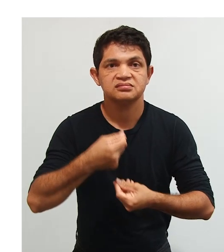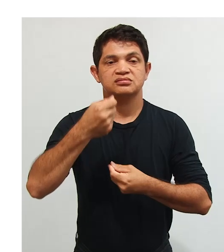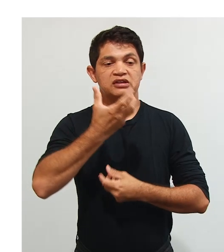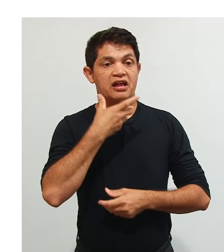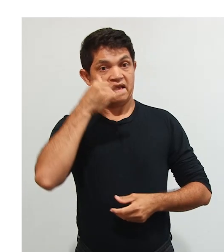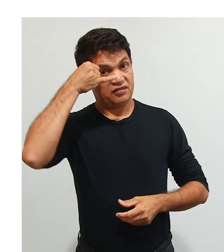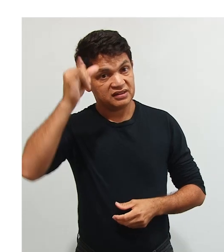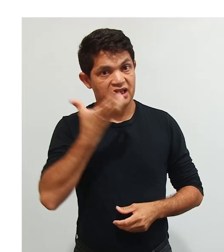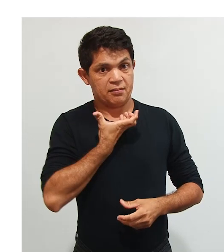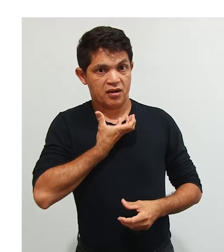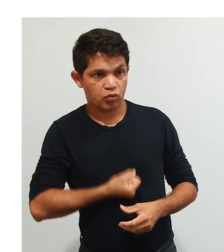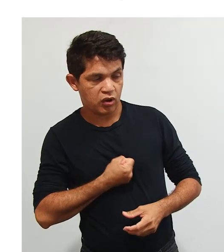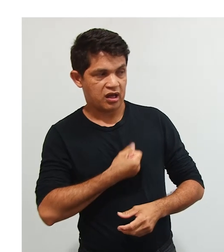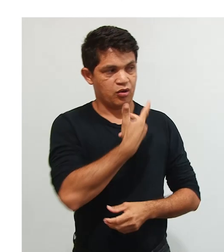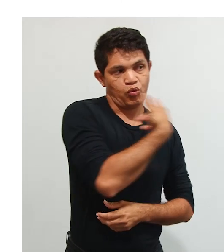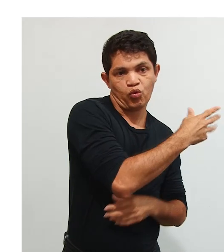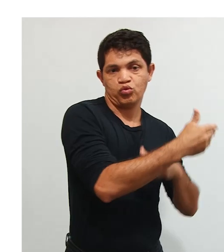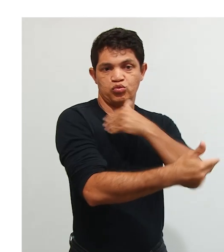o outro, aquela